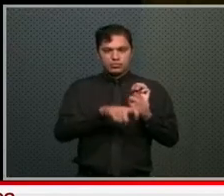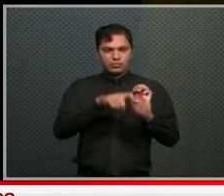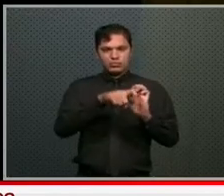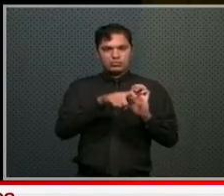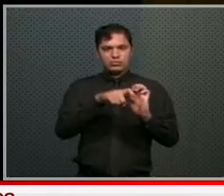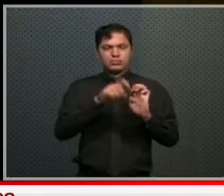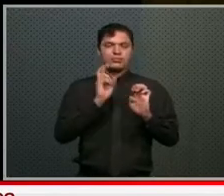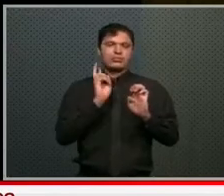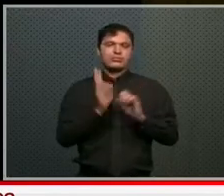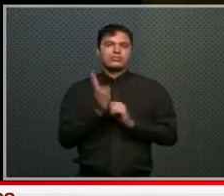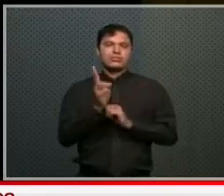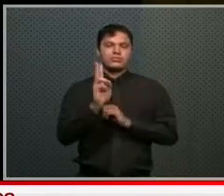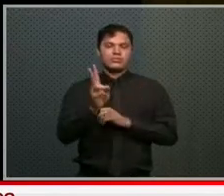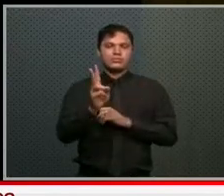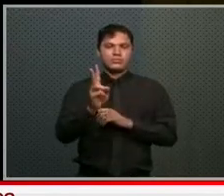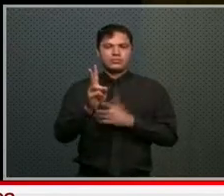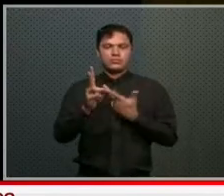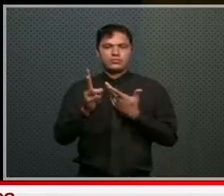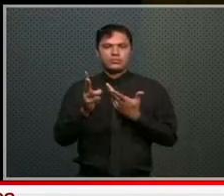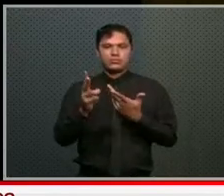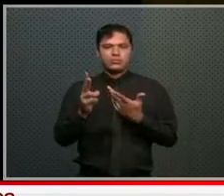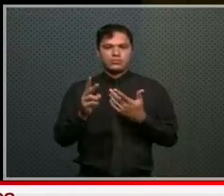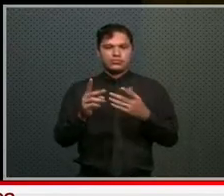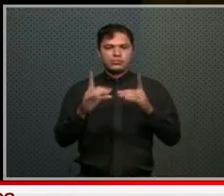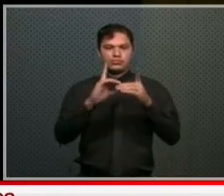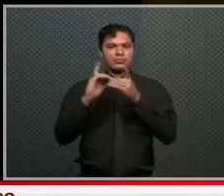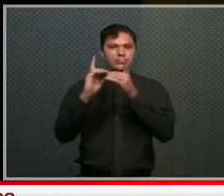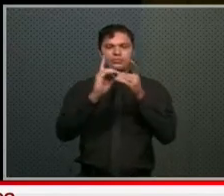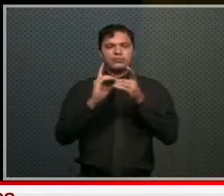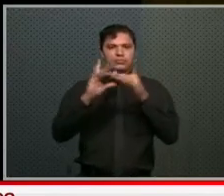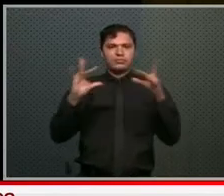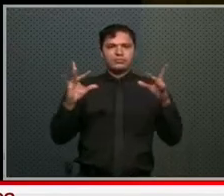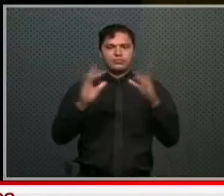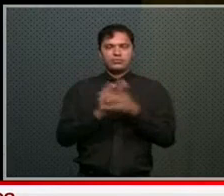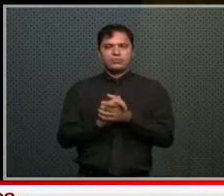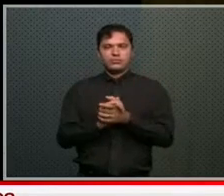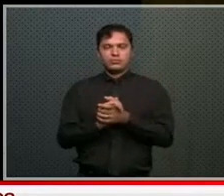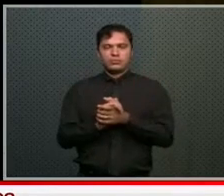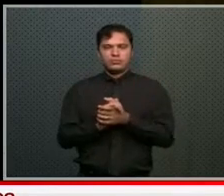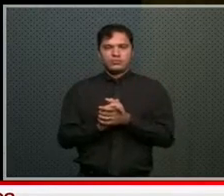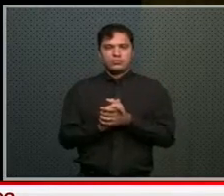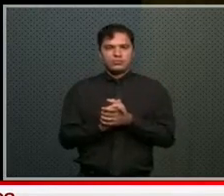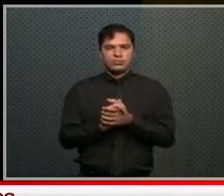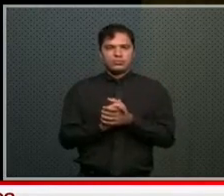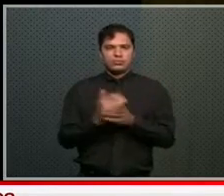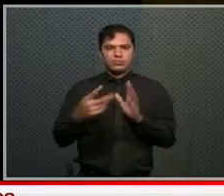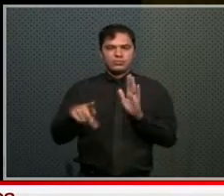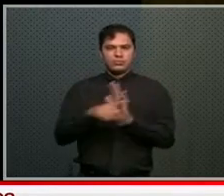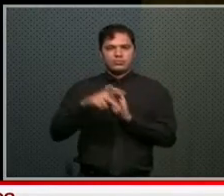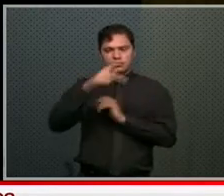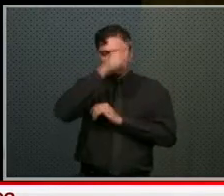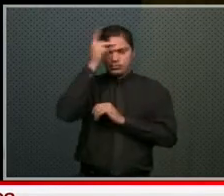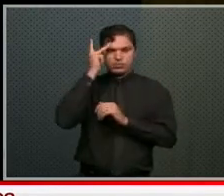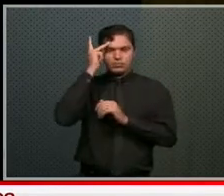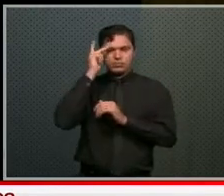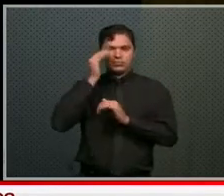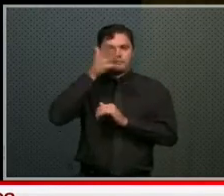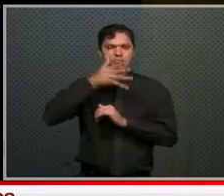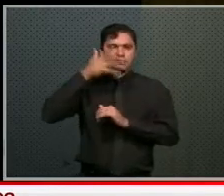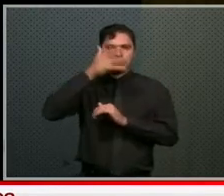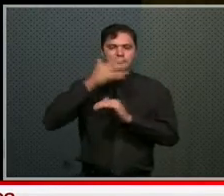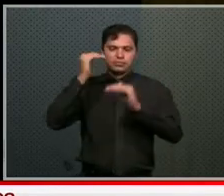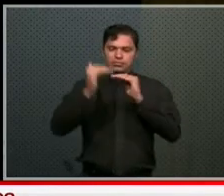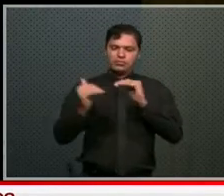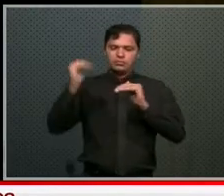foi e será demo prática para aqueles que se dizem grandes empresários quanto